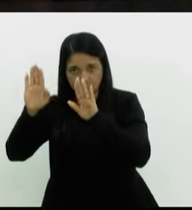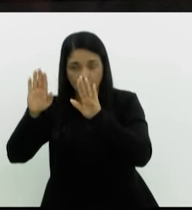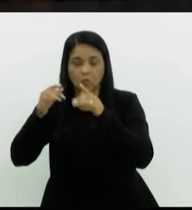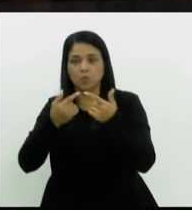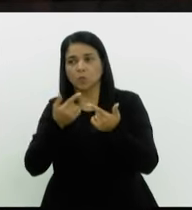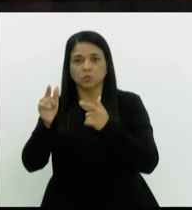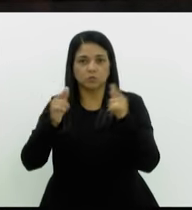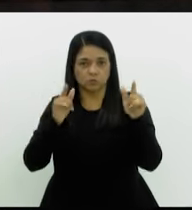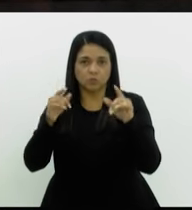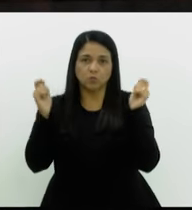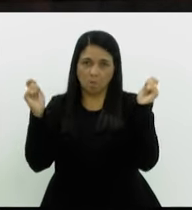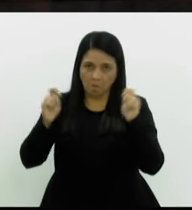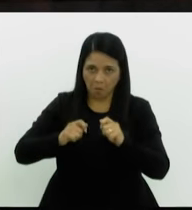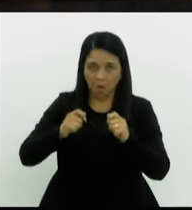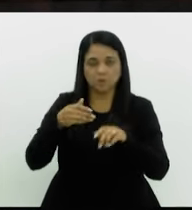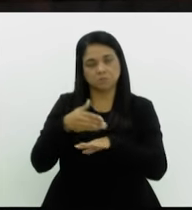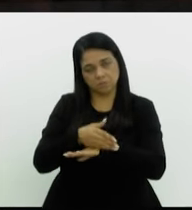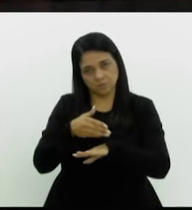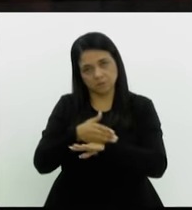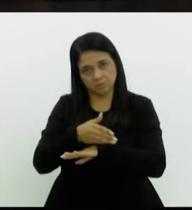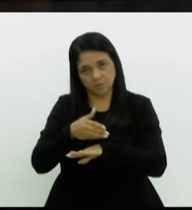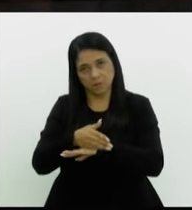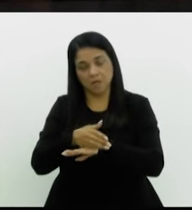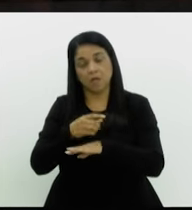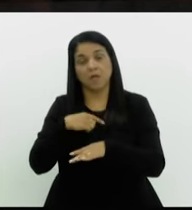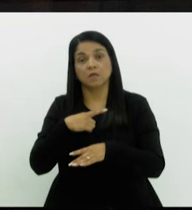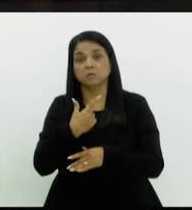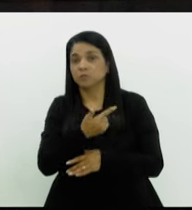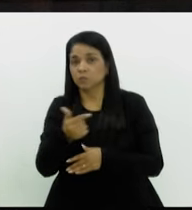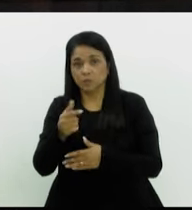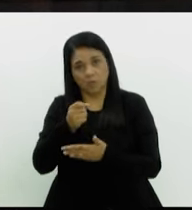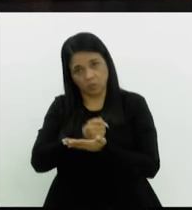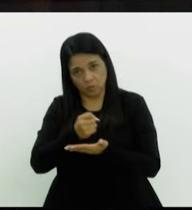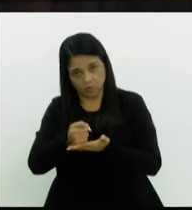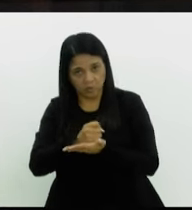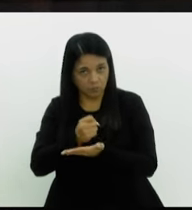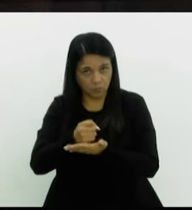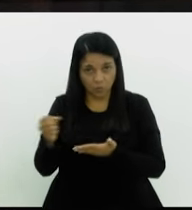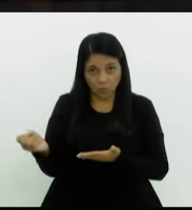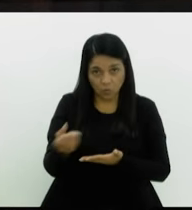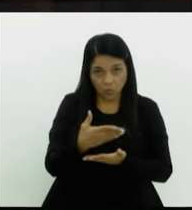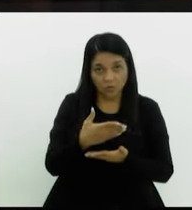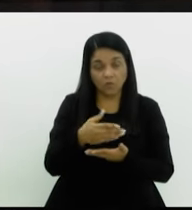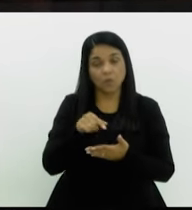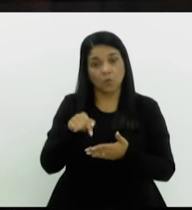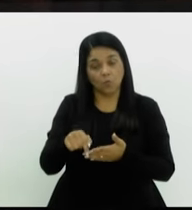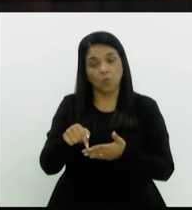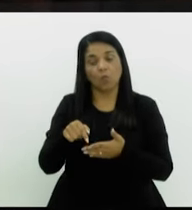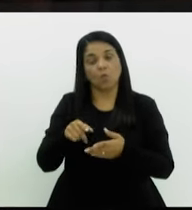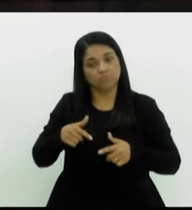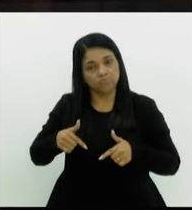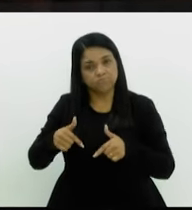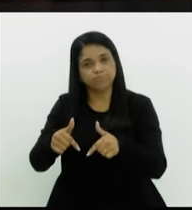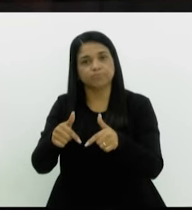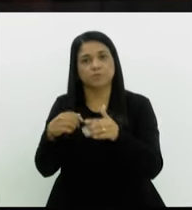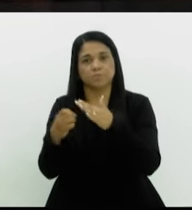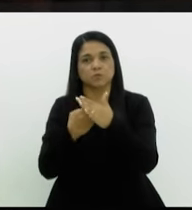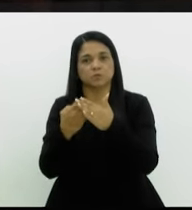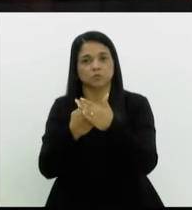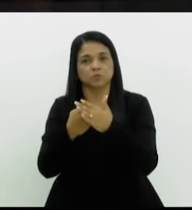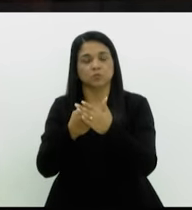outros, enquanto não houver um novo contrato, não é, o operador atual permanece no